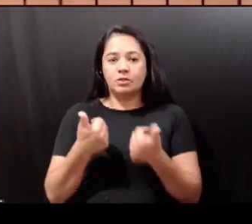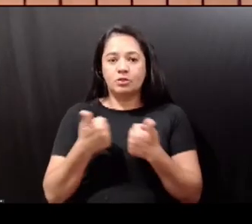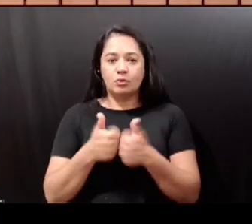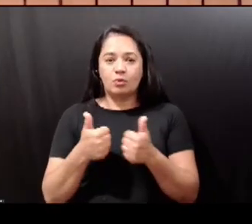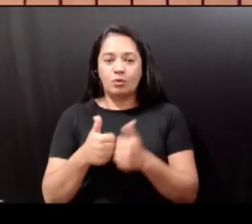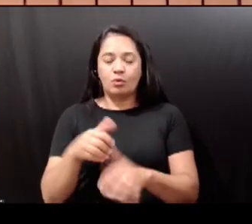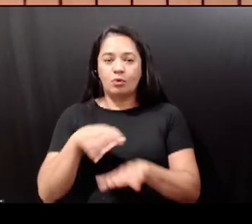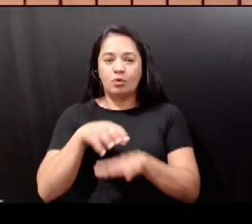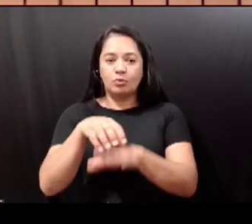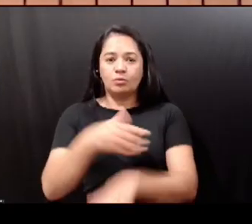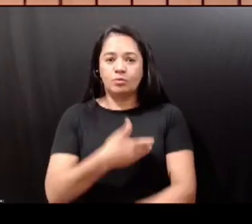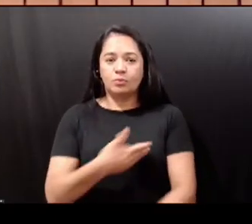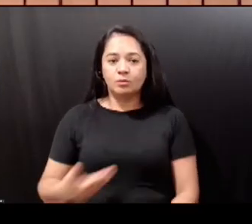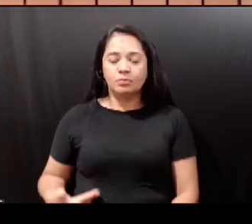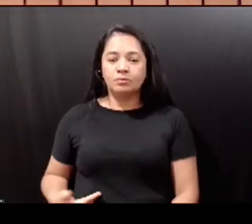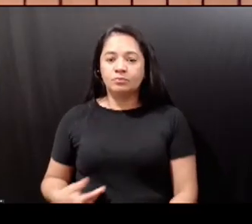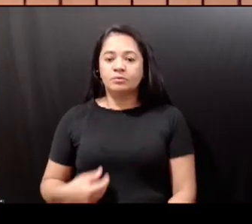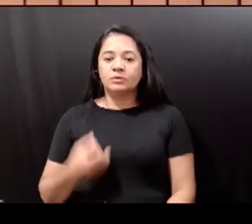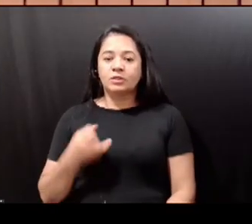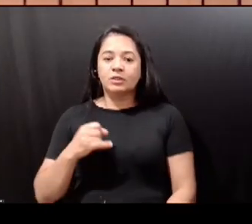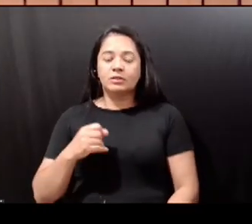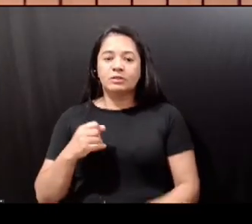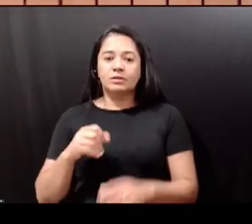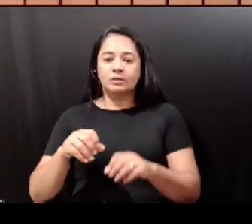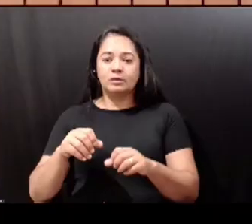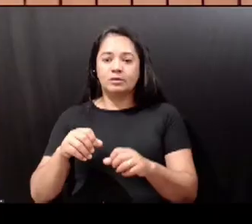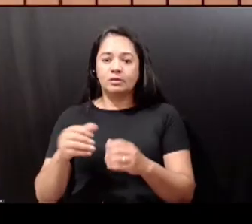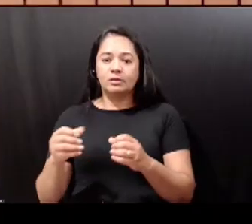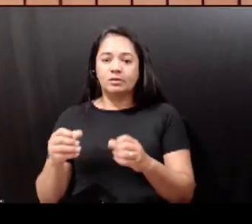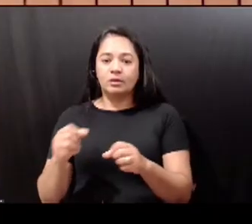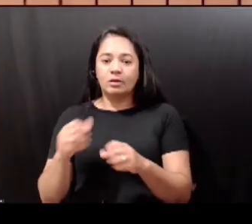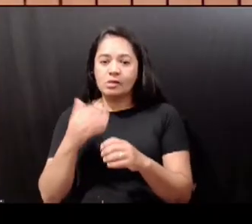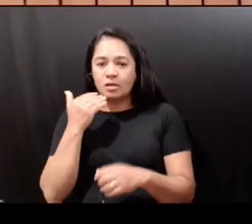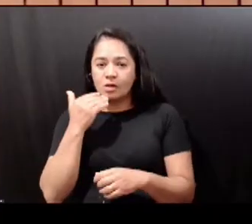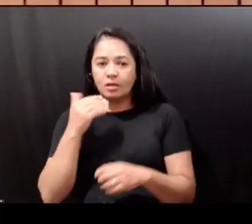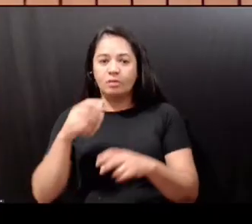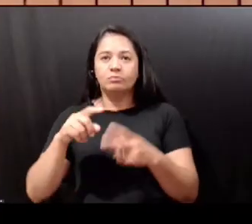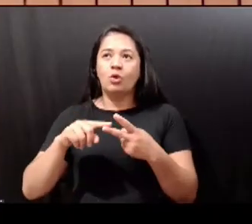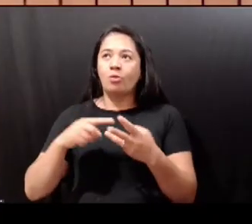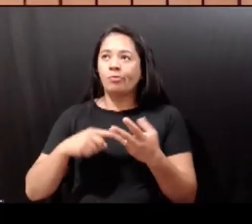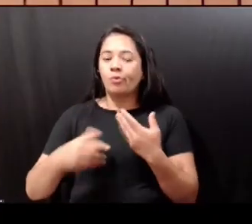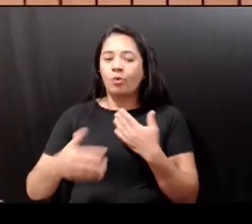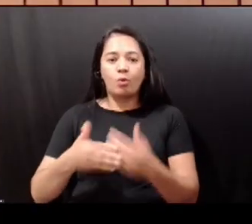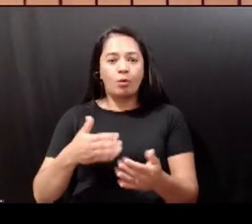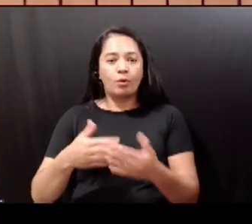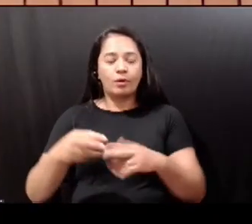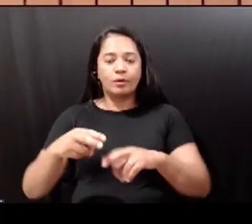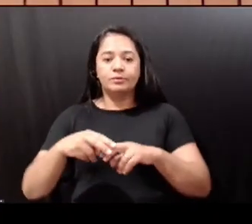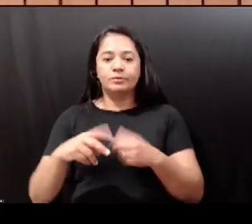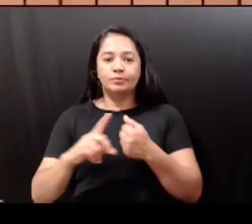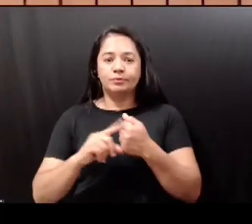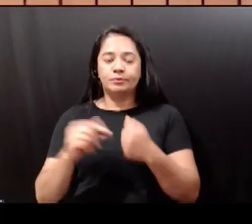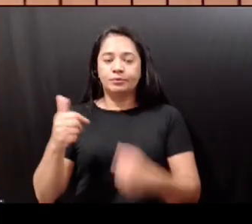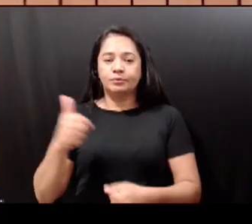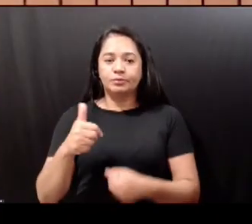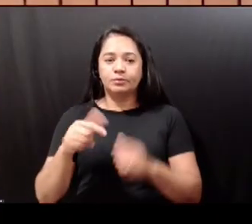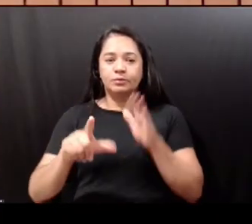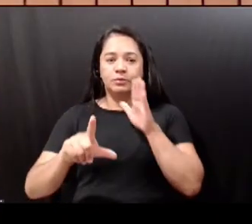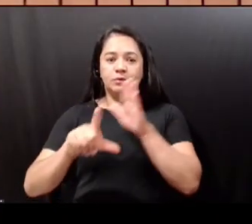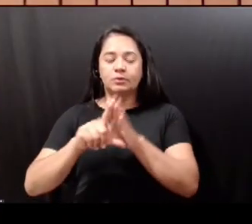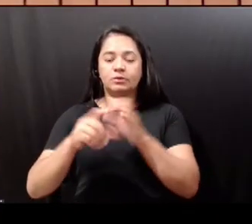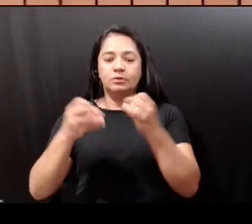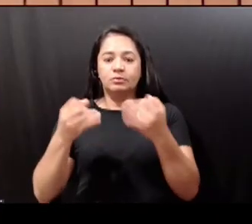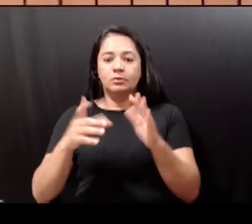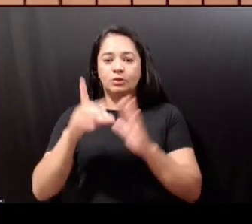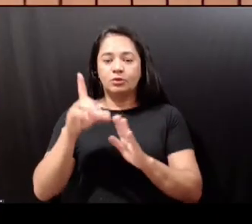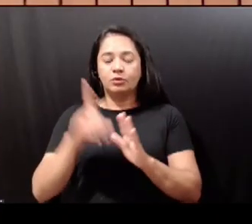ou de não conclusão da viagem por falha na prestação do serviço. Artigo 1º. Esta lei dispõe sobre o direito do usuário de serviço de